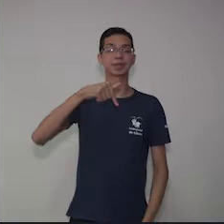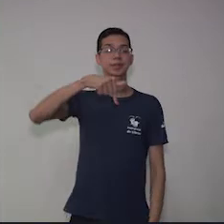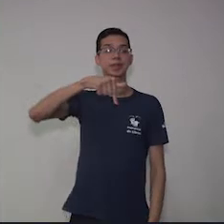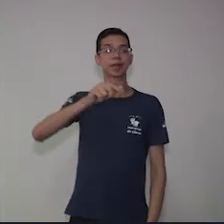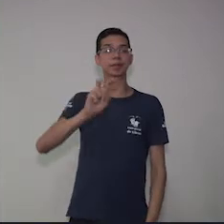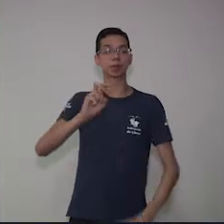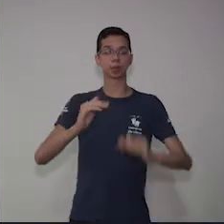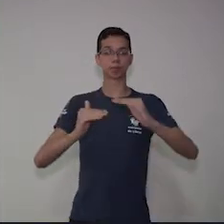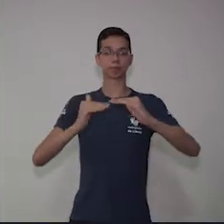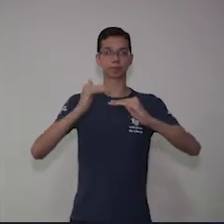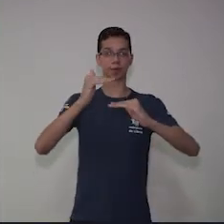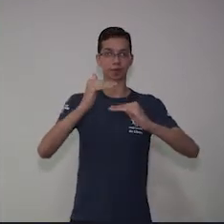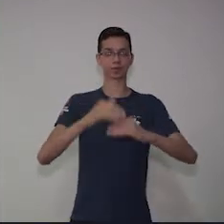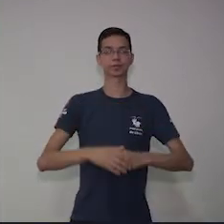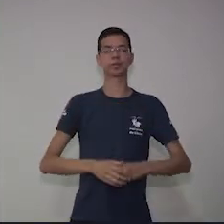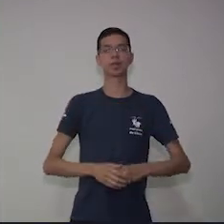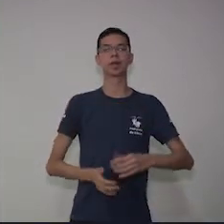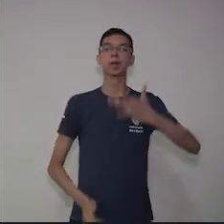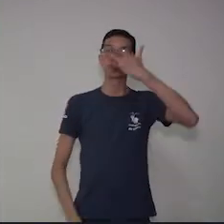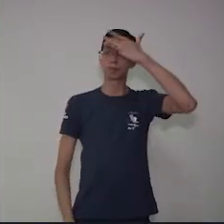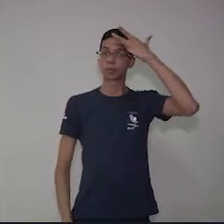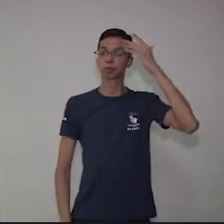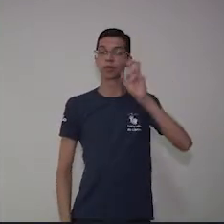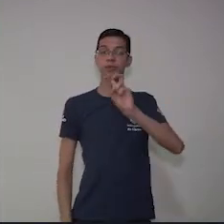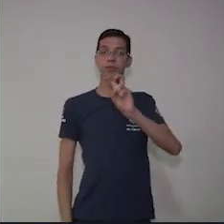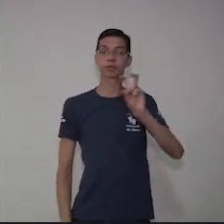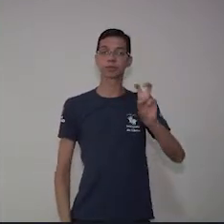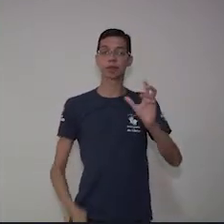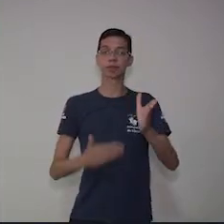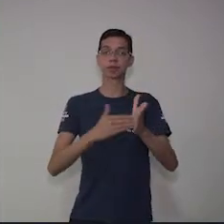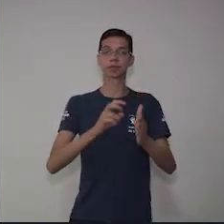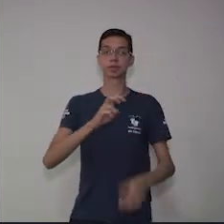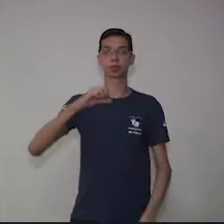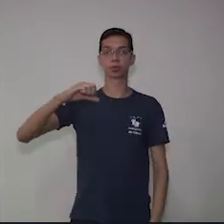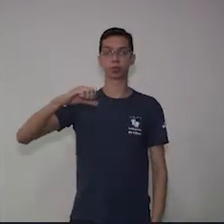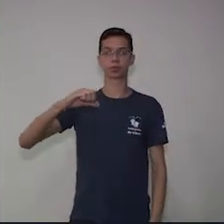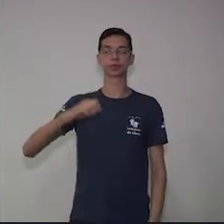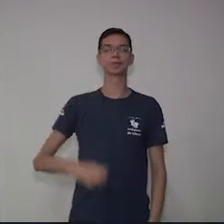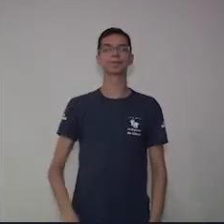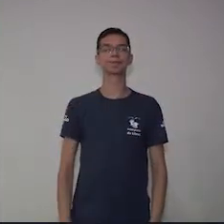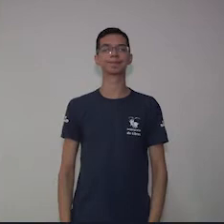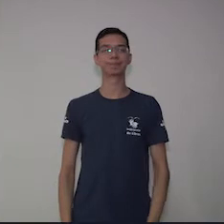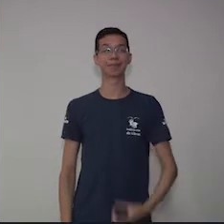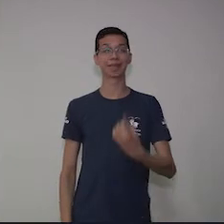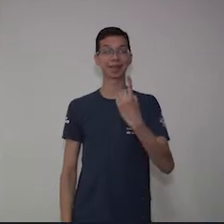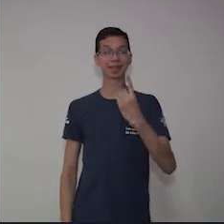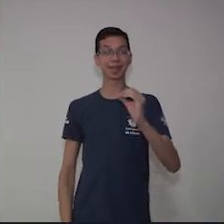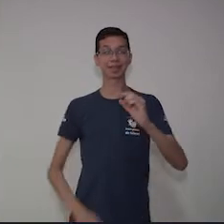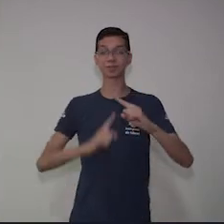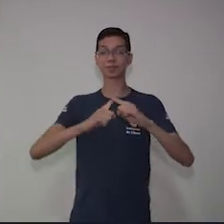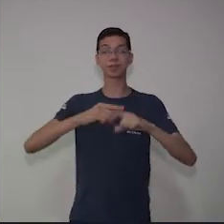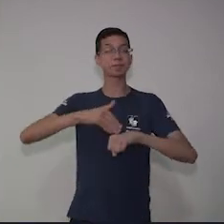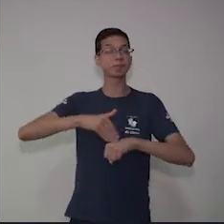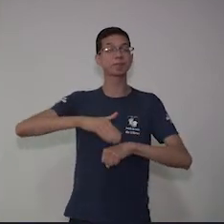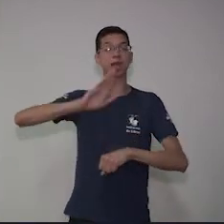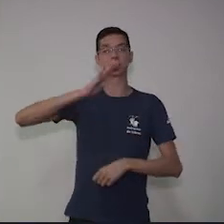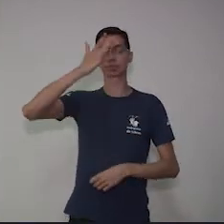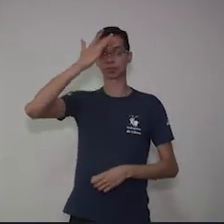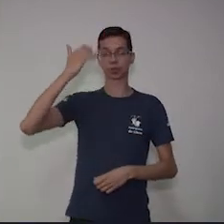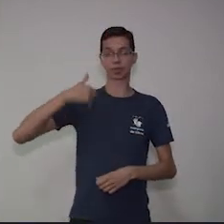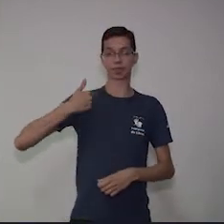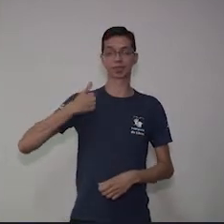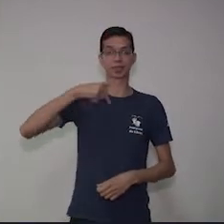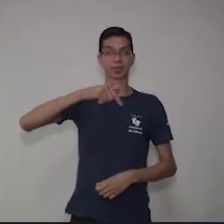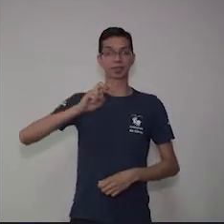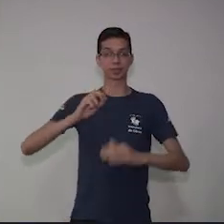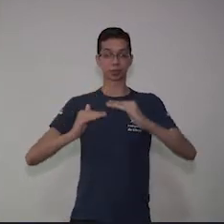entre 55 e 59, é 10 vezes maior a possibilidade de vir a óbito o idoso com mais de 75